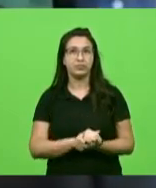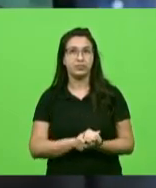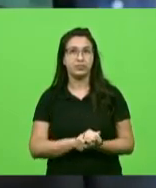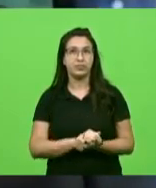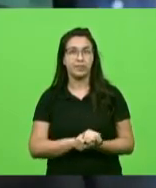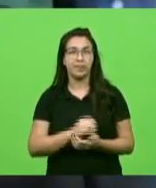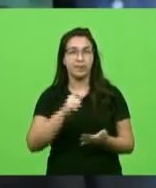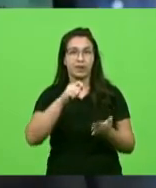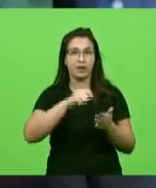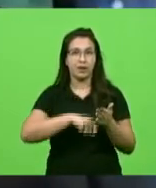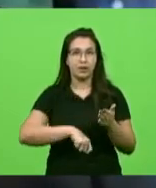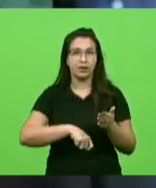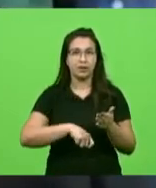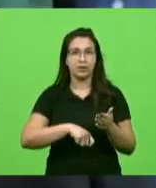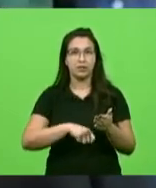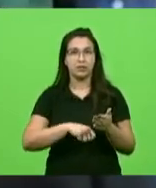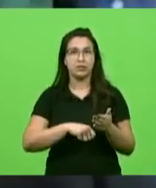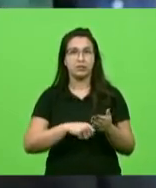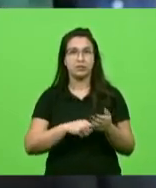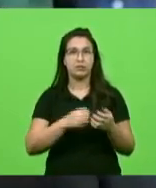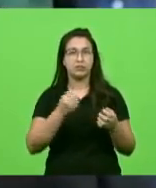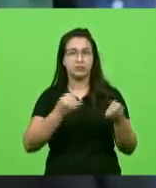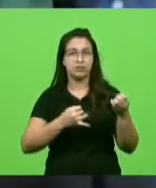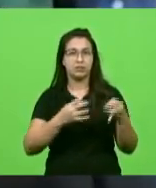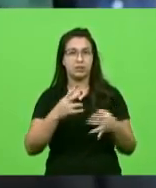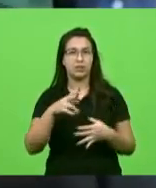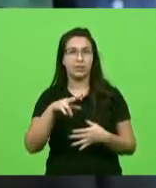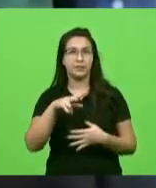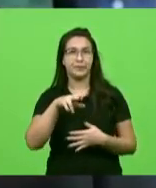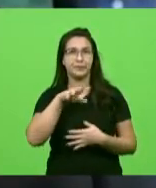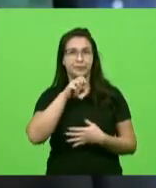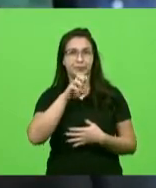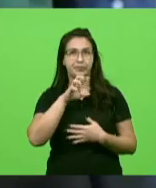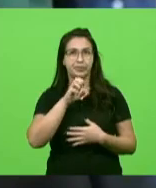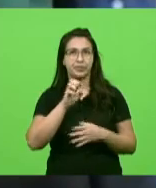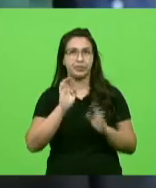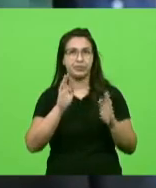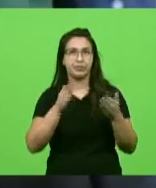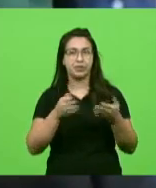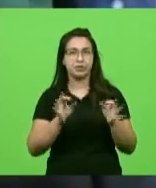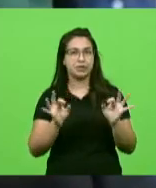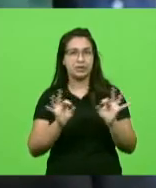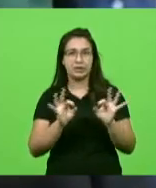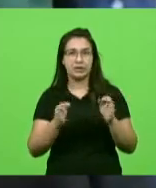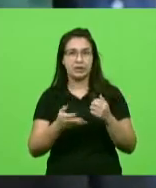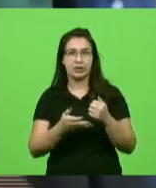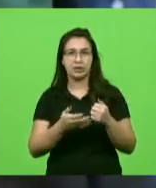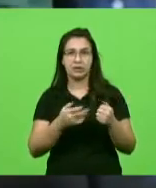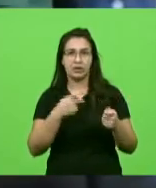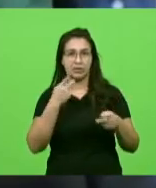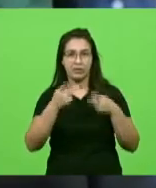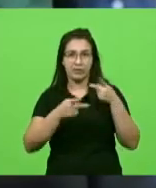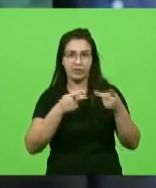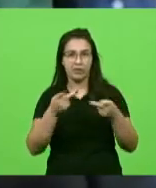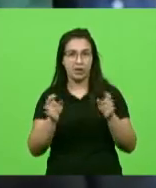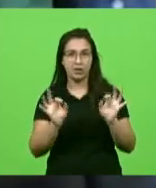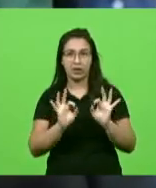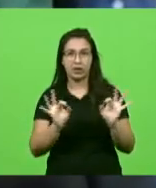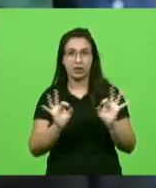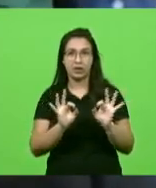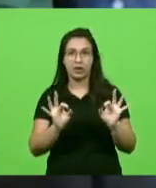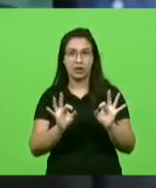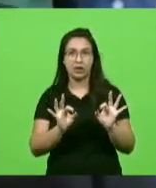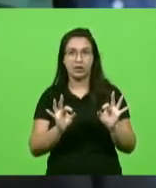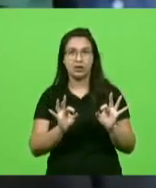assim não se esquece pode passar pelo gente gravando em específico não foi abordado ele não foi não foi abordado em